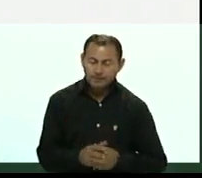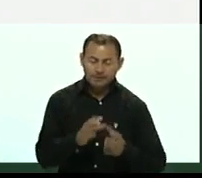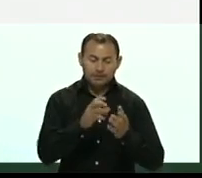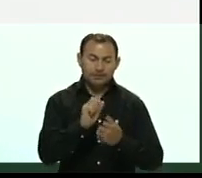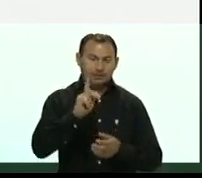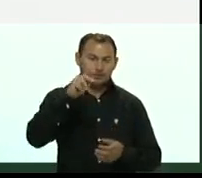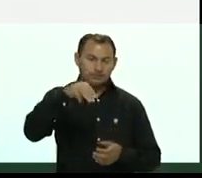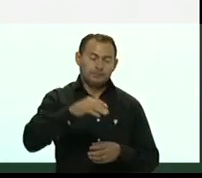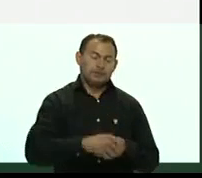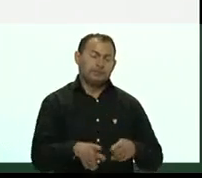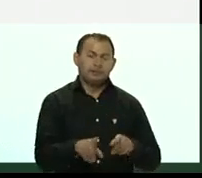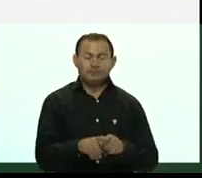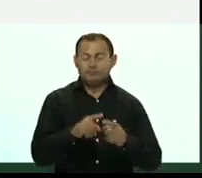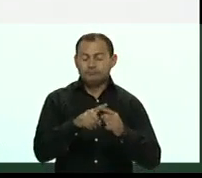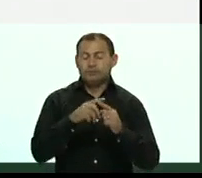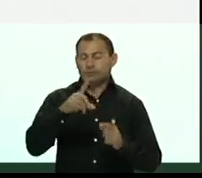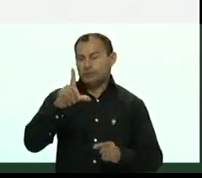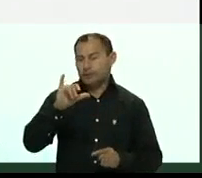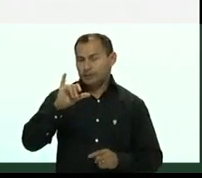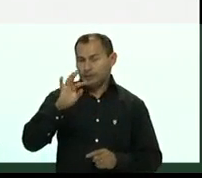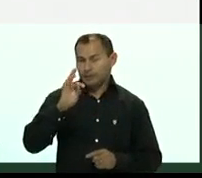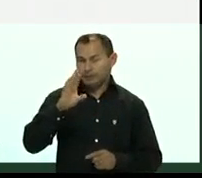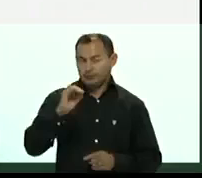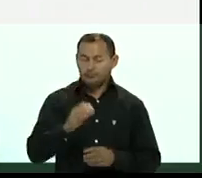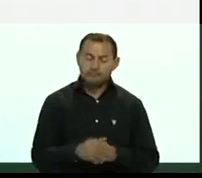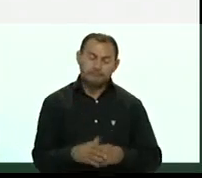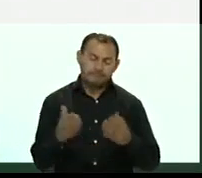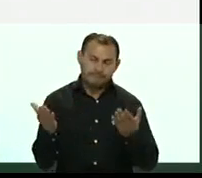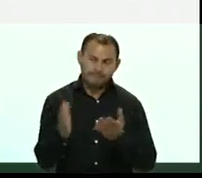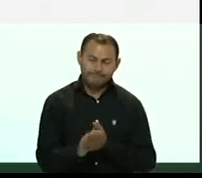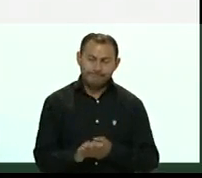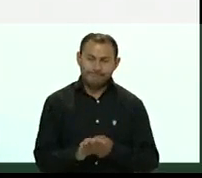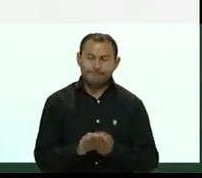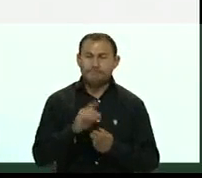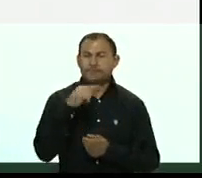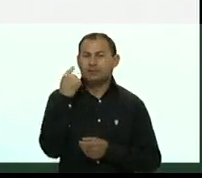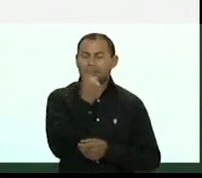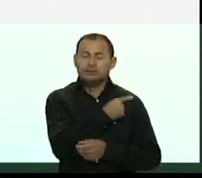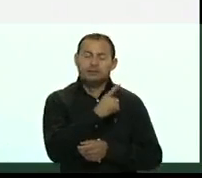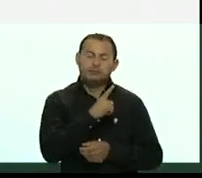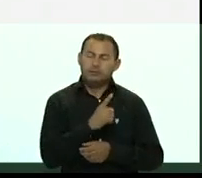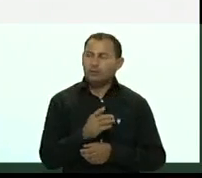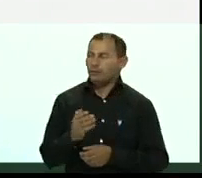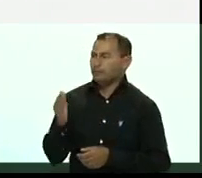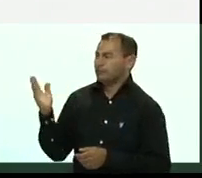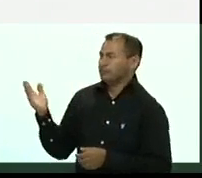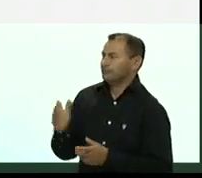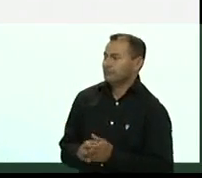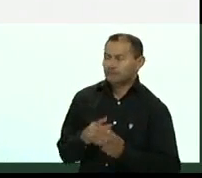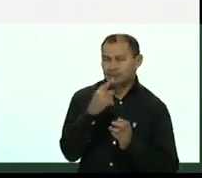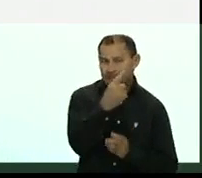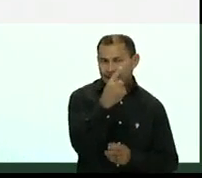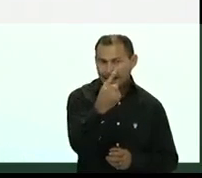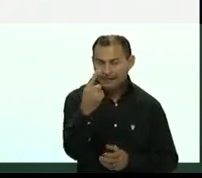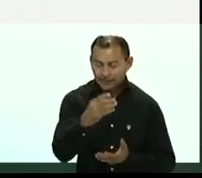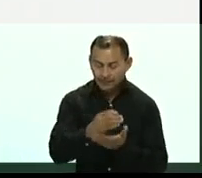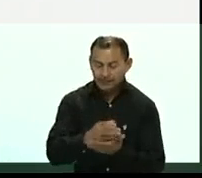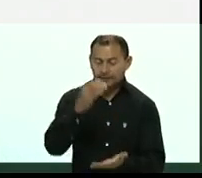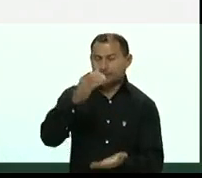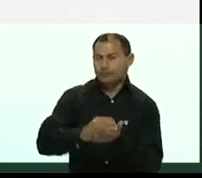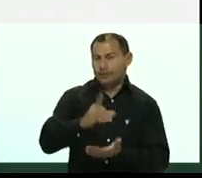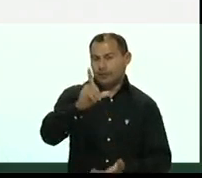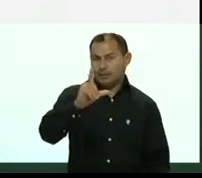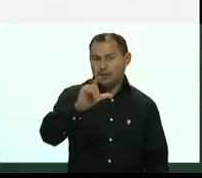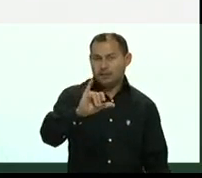quilometragem, função do litro. E aí, quando a gente pega a nossa situação, o que nós temos aqui? Se cada litro, olha lá,